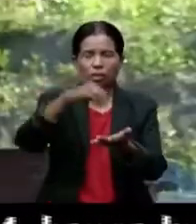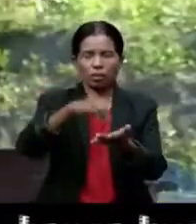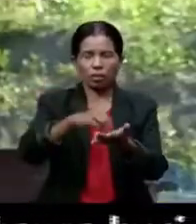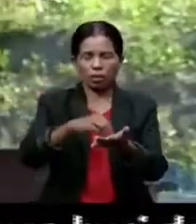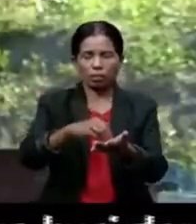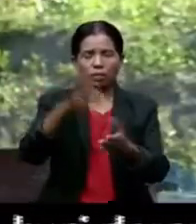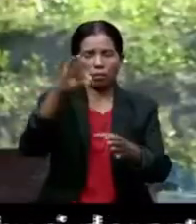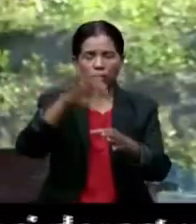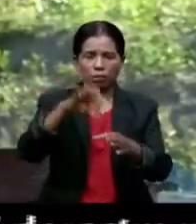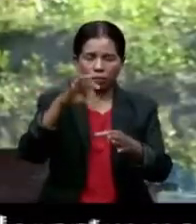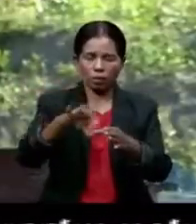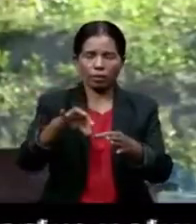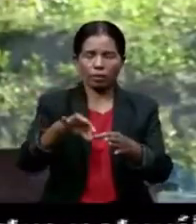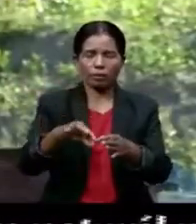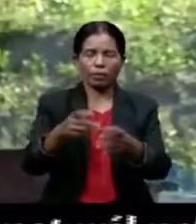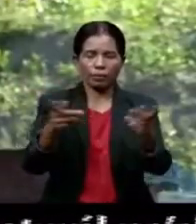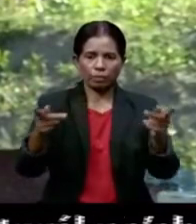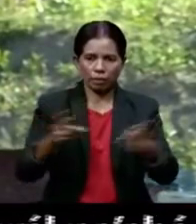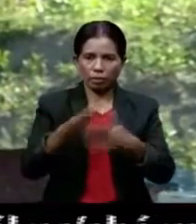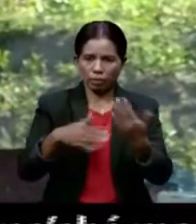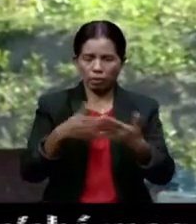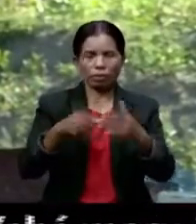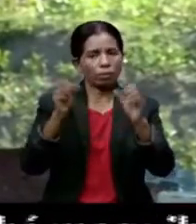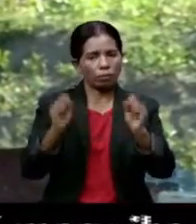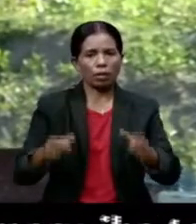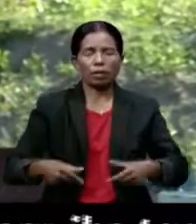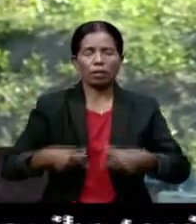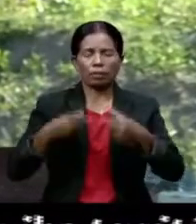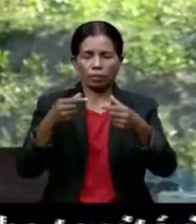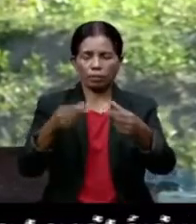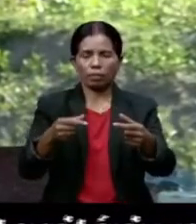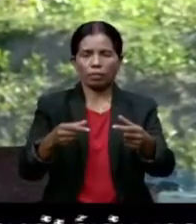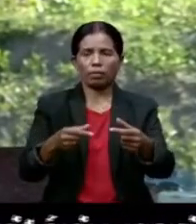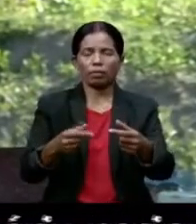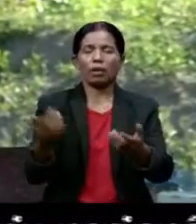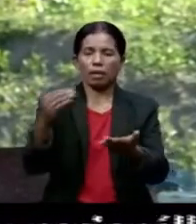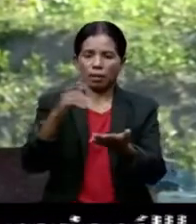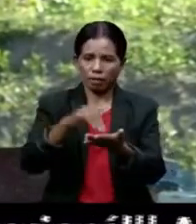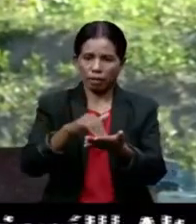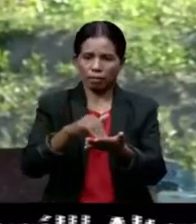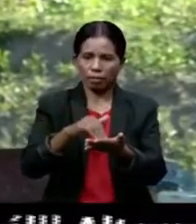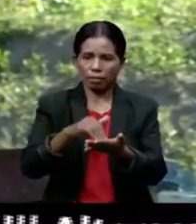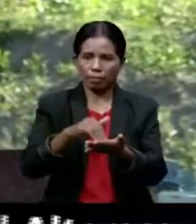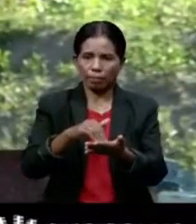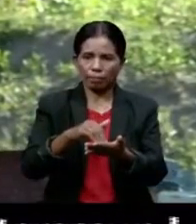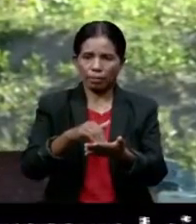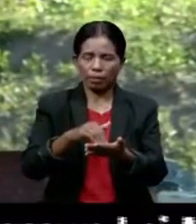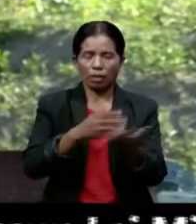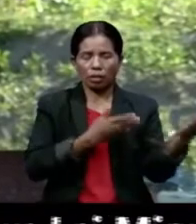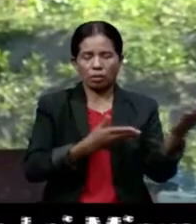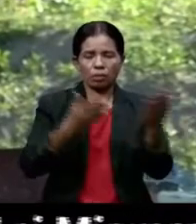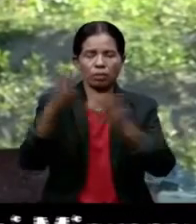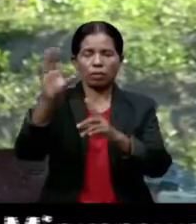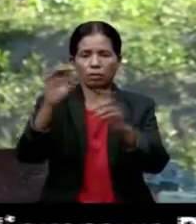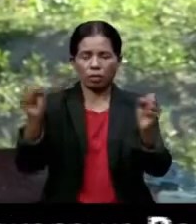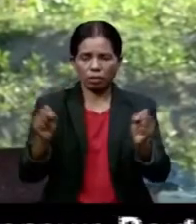produktividade raisan me bel produs aihan. Tamane ma dali datang ho di autoridade nenarang